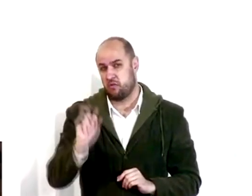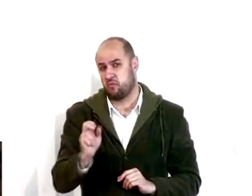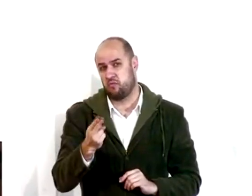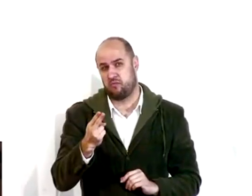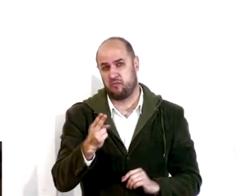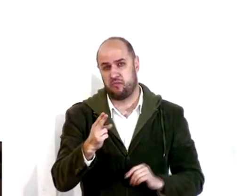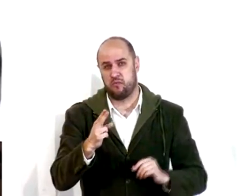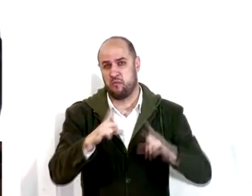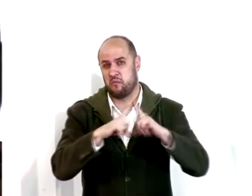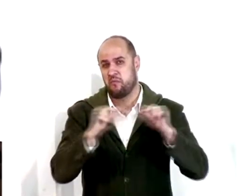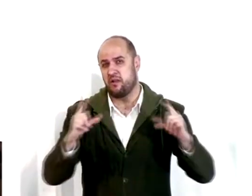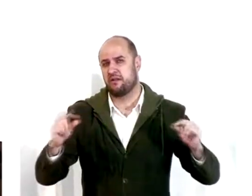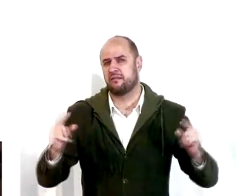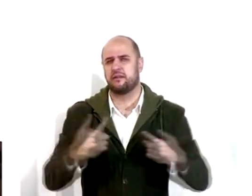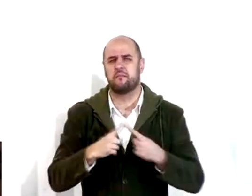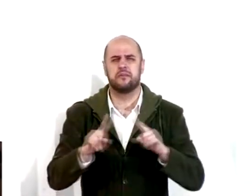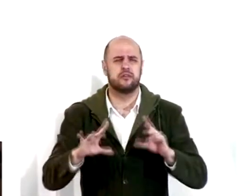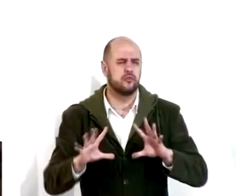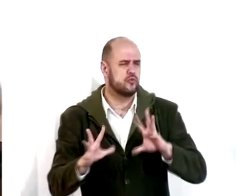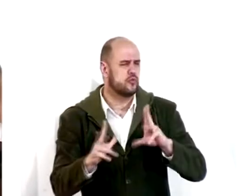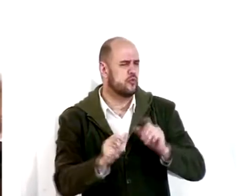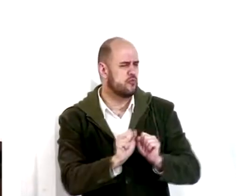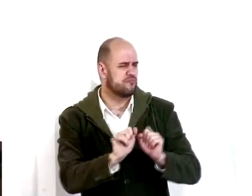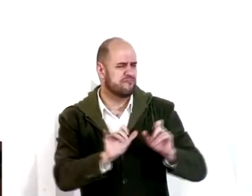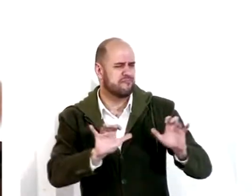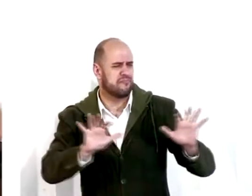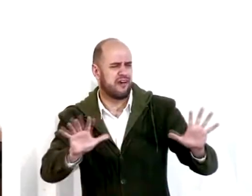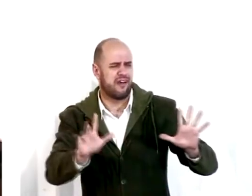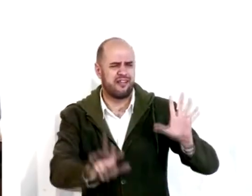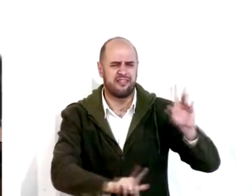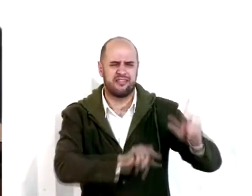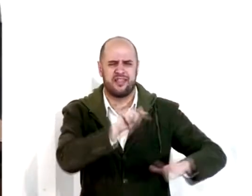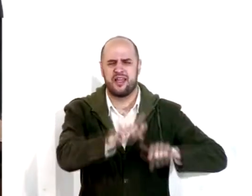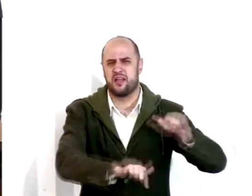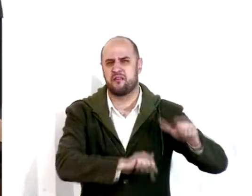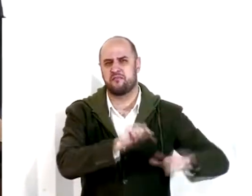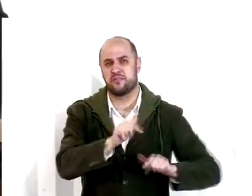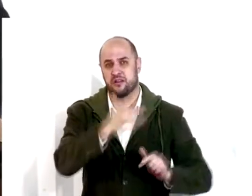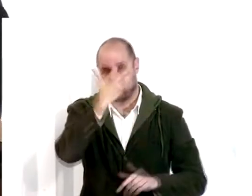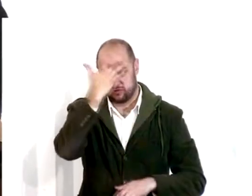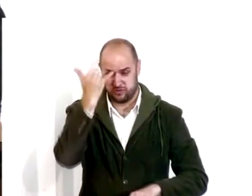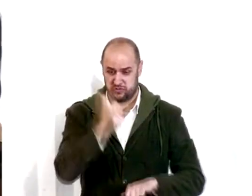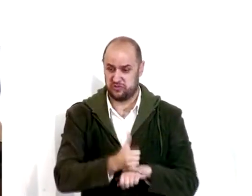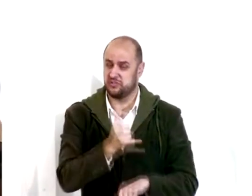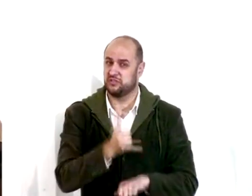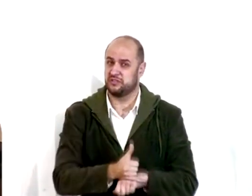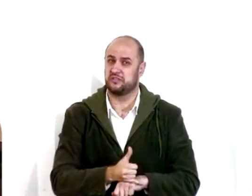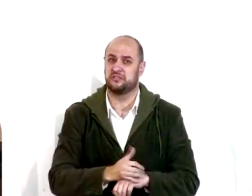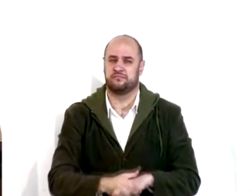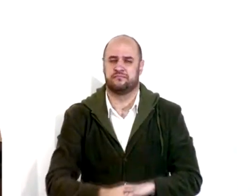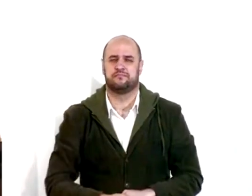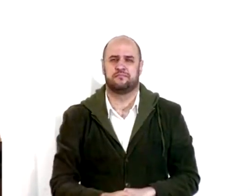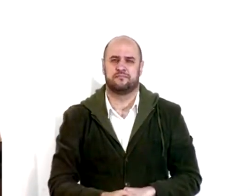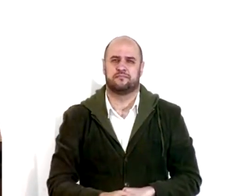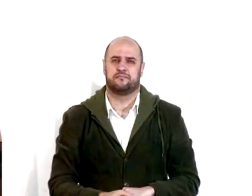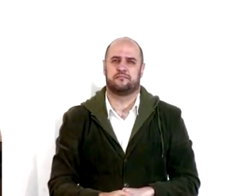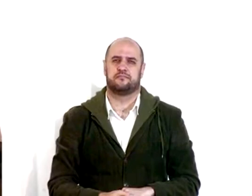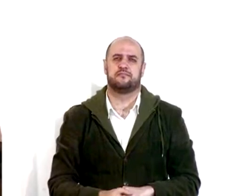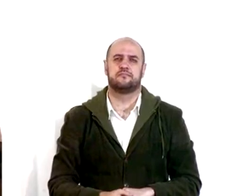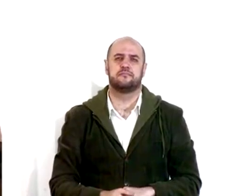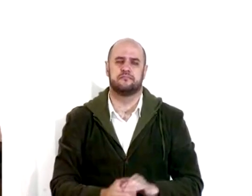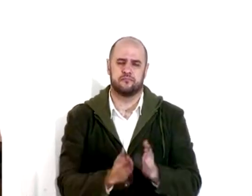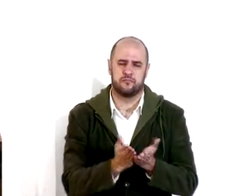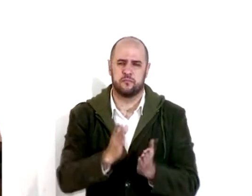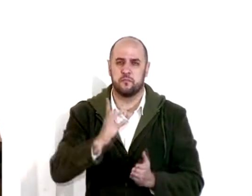mas aqueles que estão espalhados e exercem autoridade sobre pessoas. A palavra de